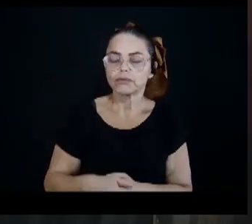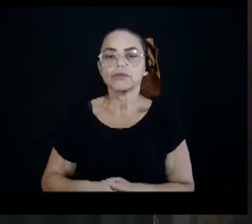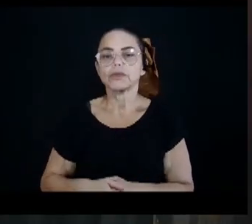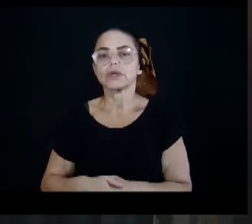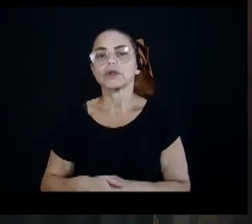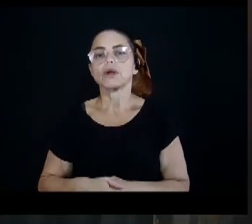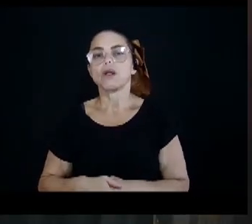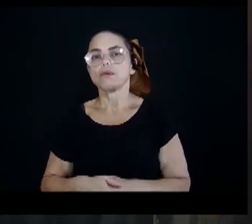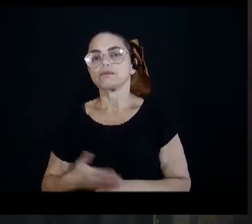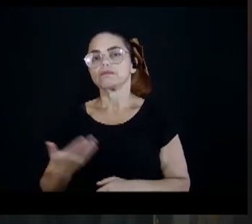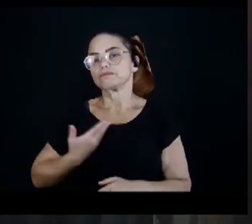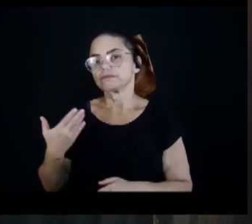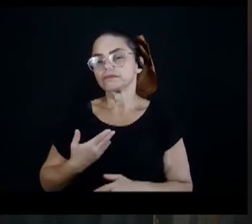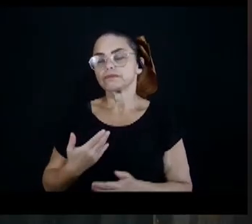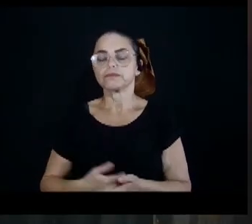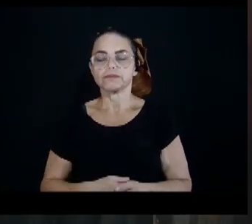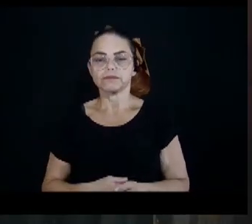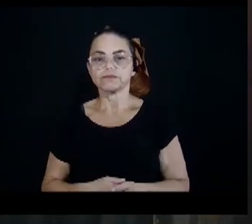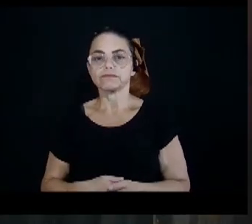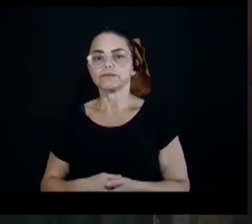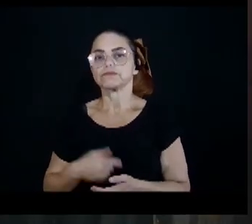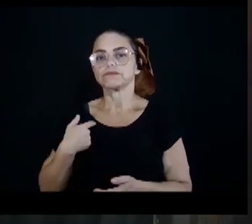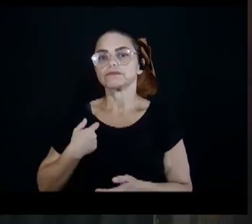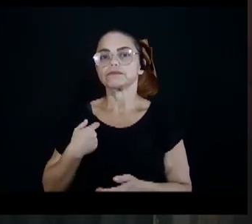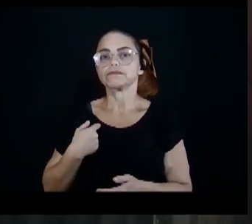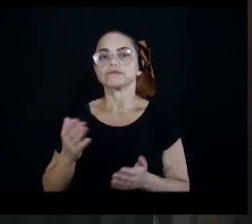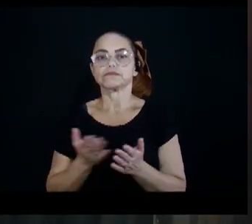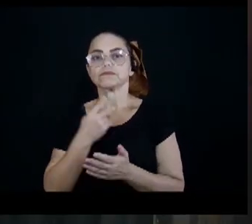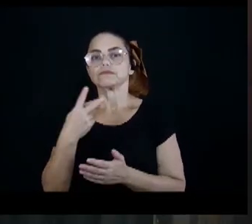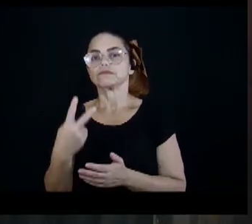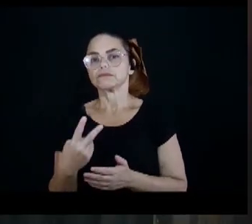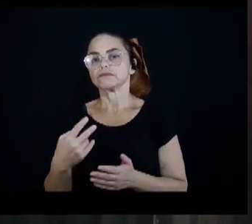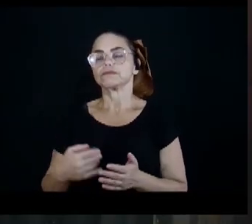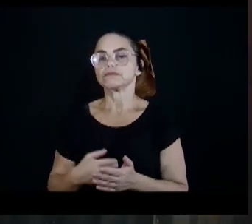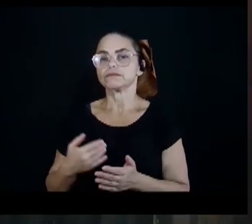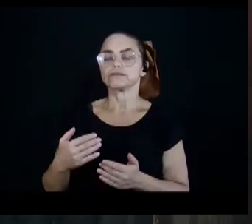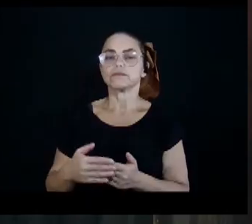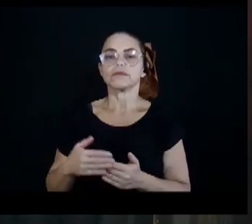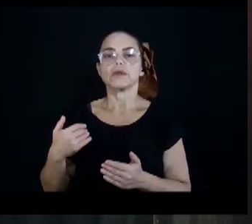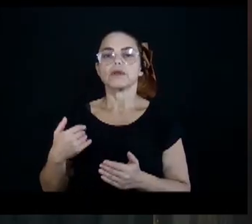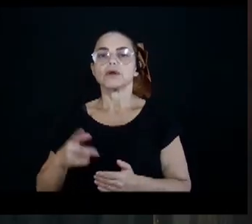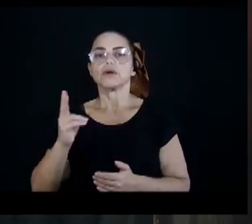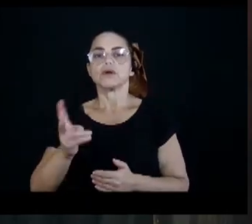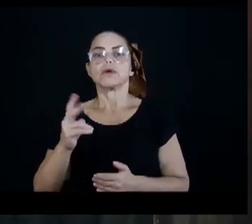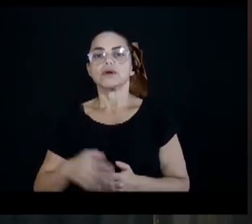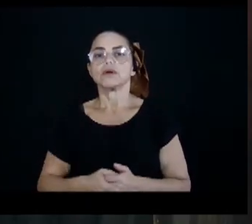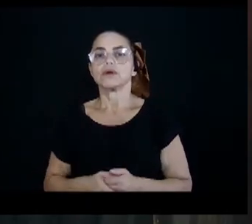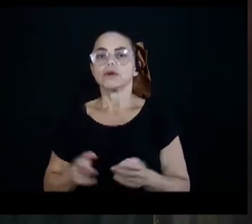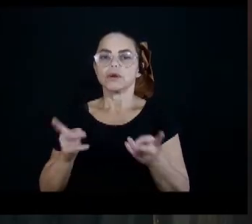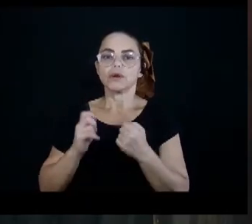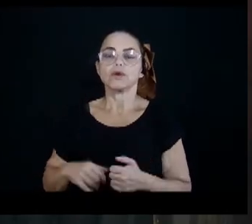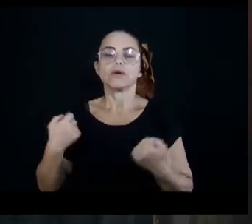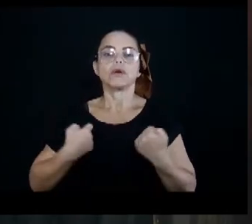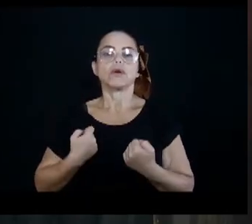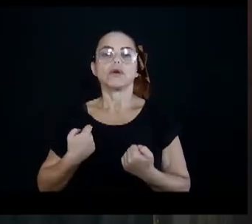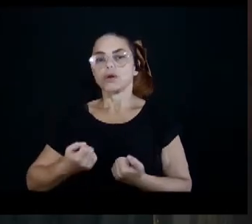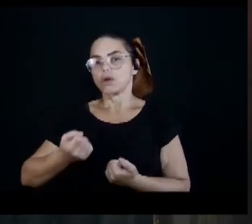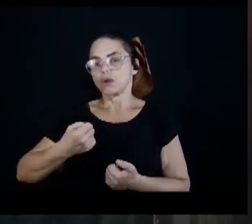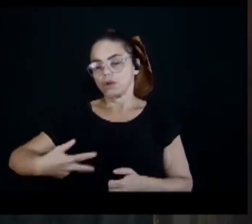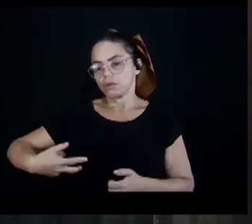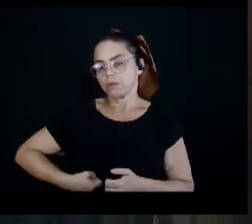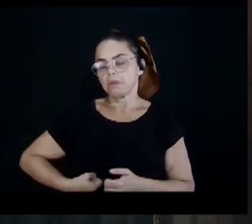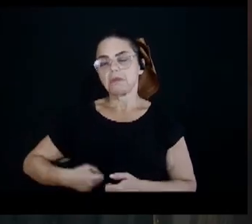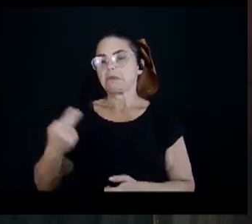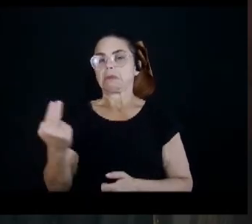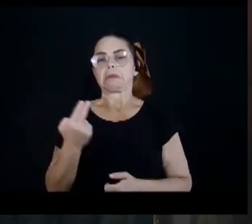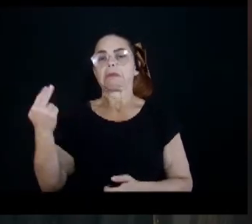amiga. Até a página 2 ele faz a parte dele. E aí para. E aí a gente ouve pessoas dizendo assim, eu tomei, para mim não adiantou. Outros dizendo, eu